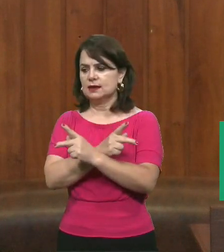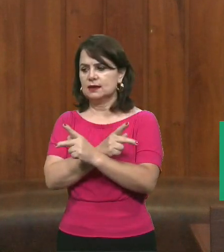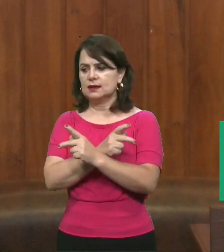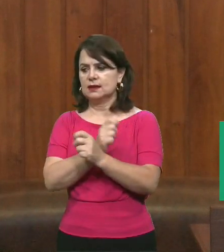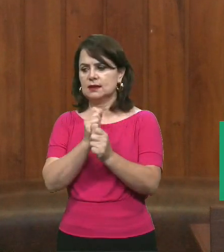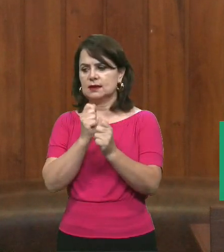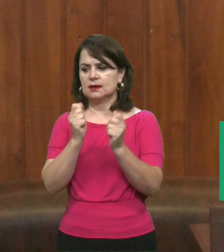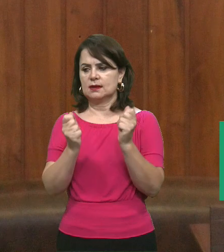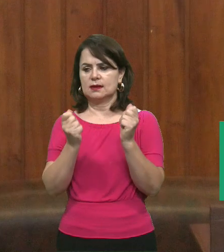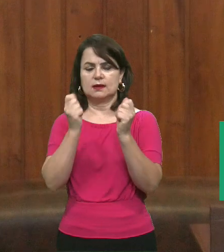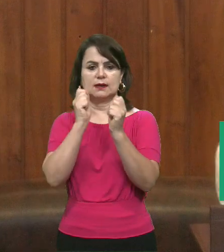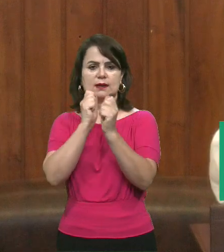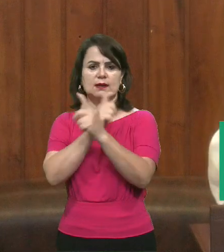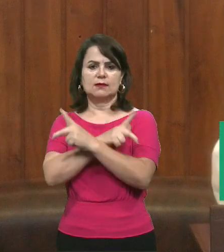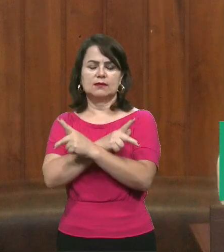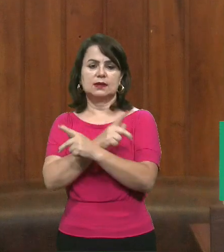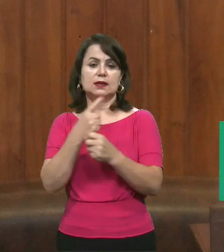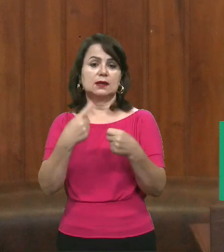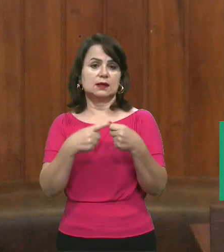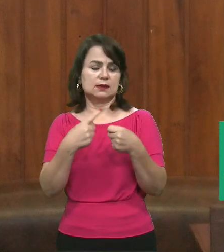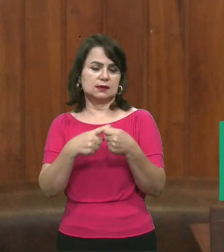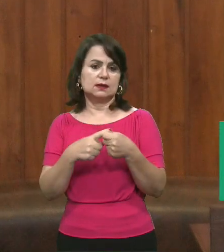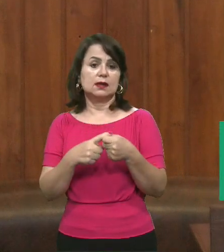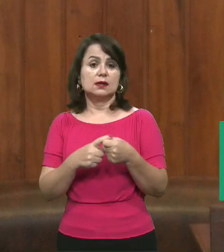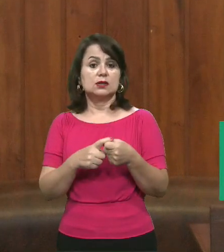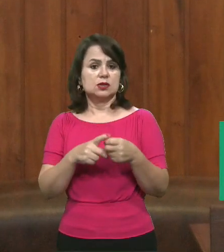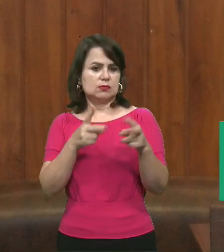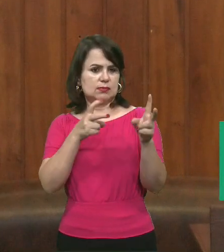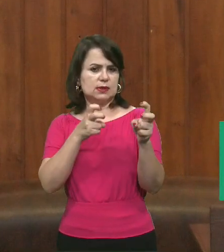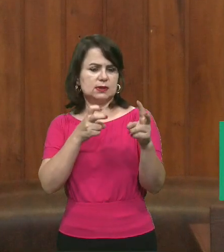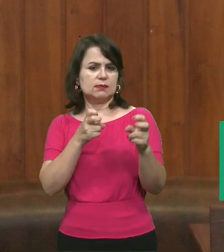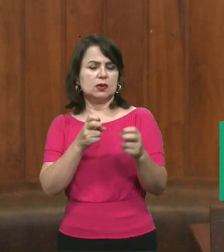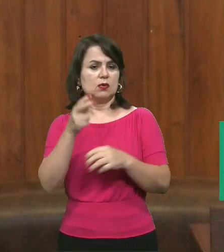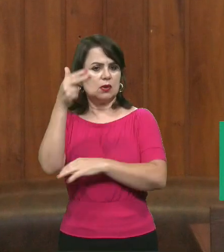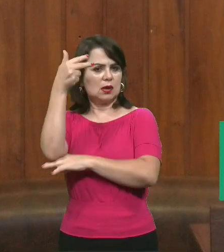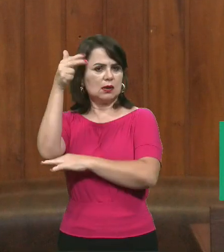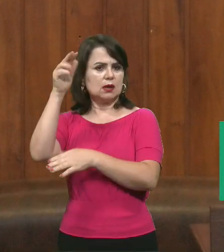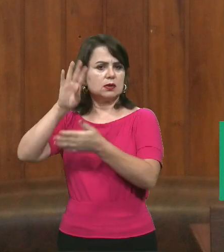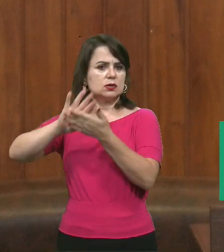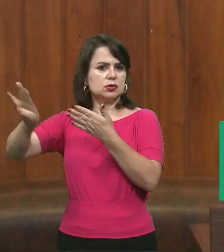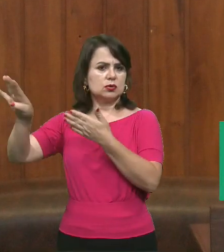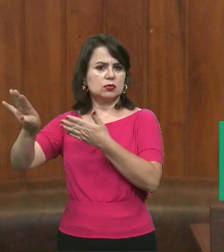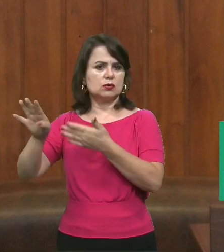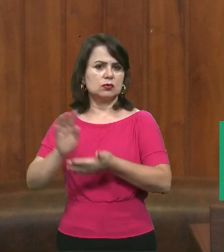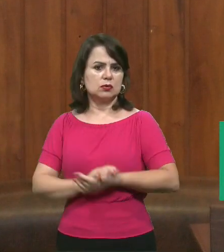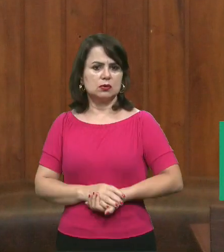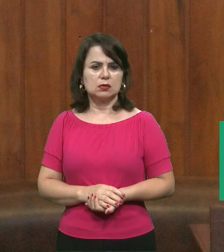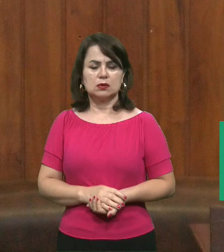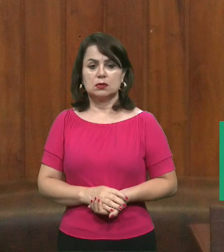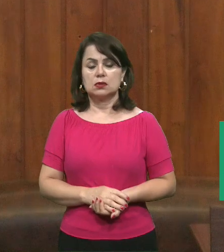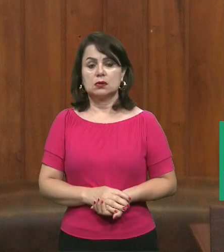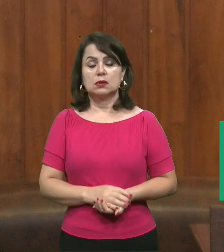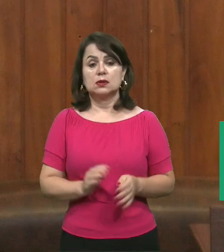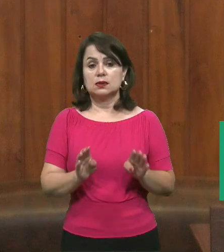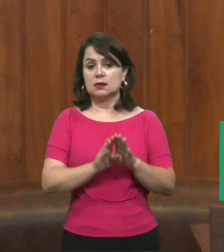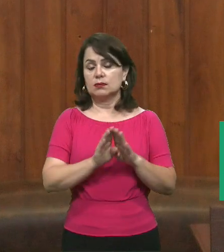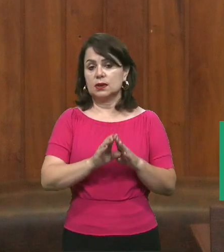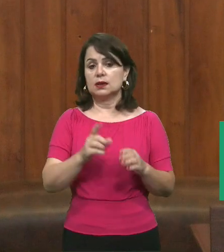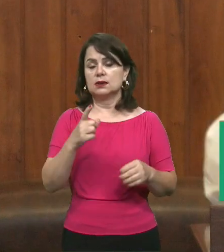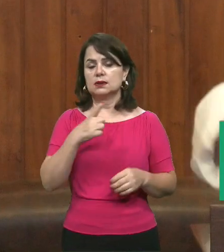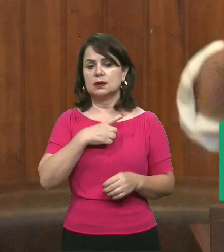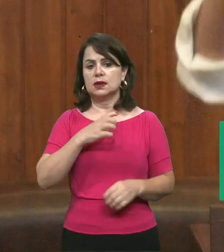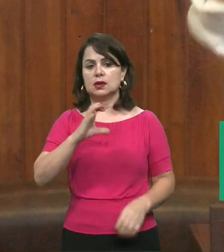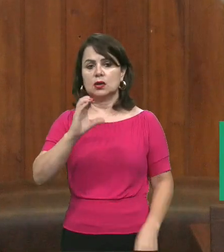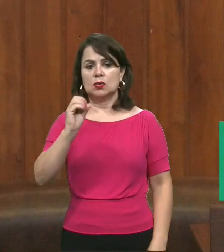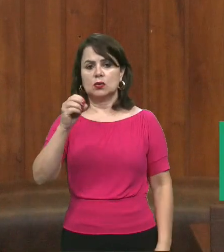conseguiu ver tudo isso e acabou com o radar. Olha só. Tem o CONTRAN, Conselho Nacional de Trânsito.